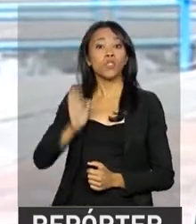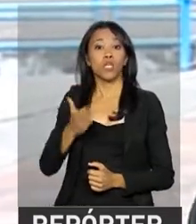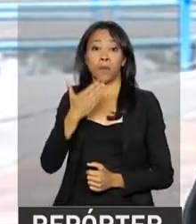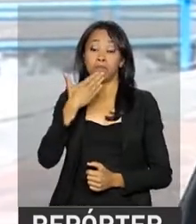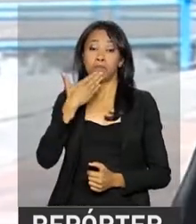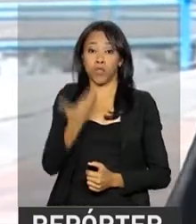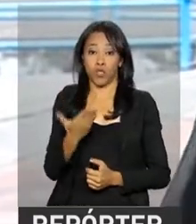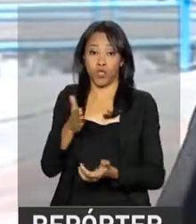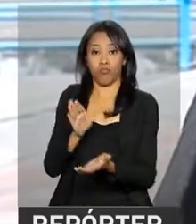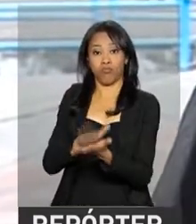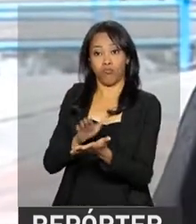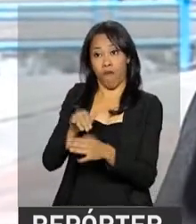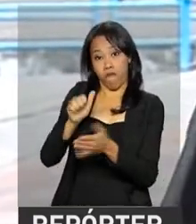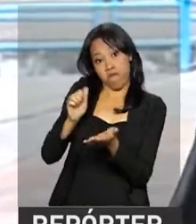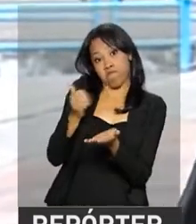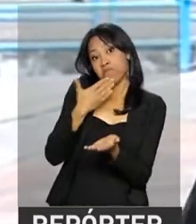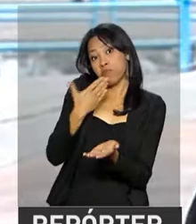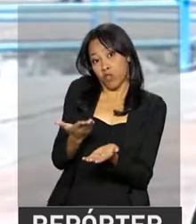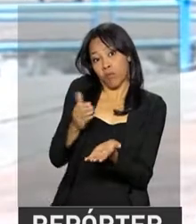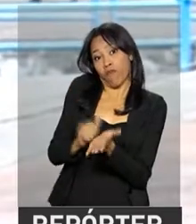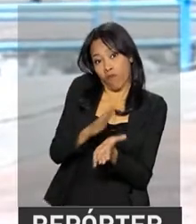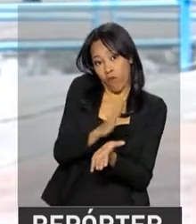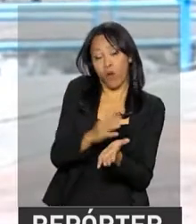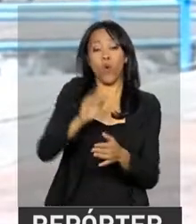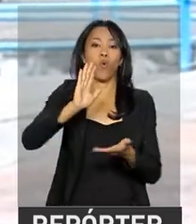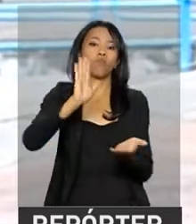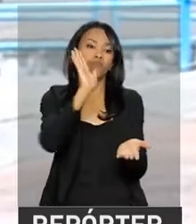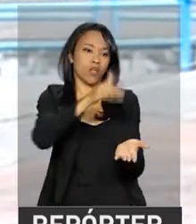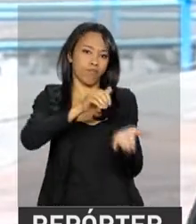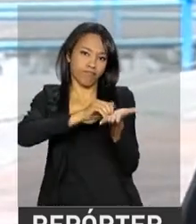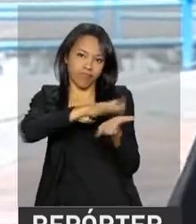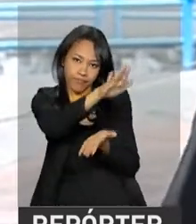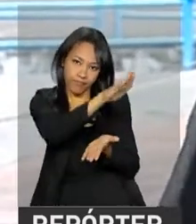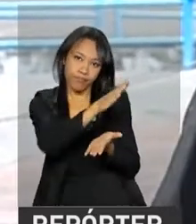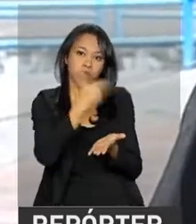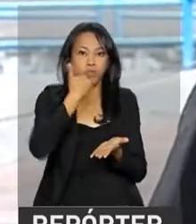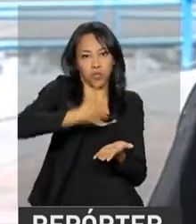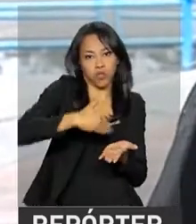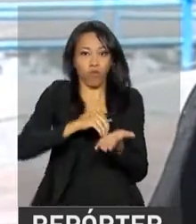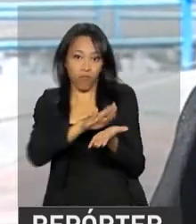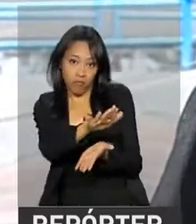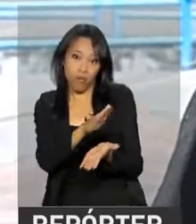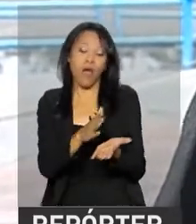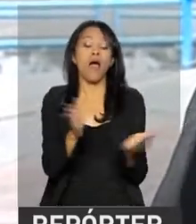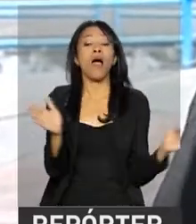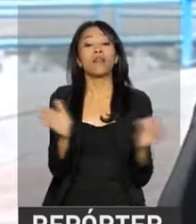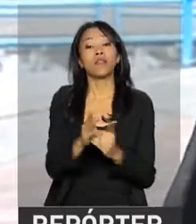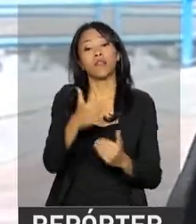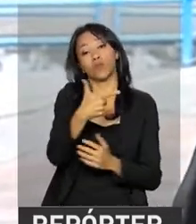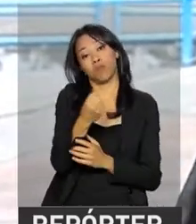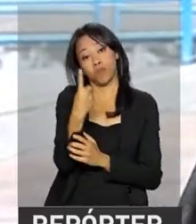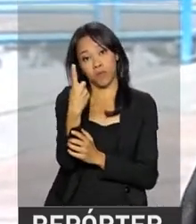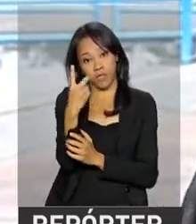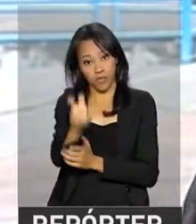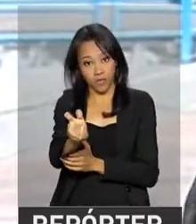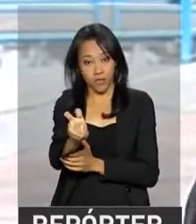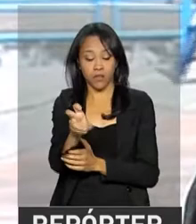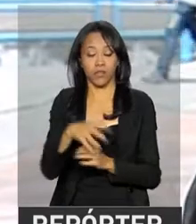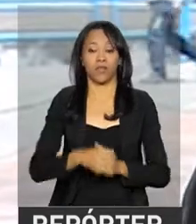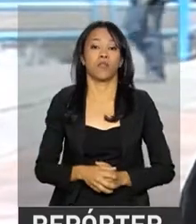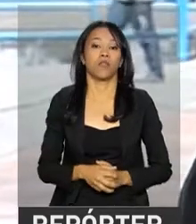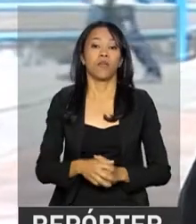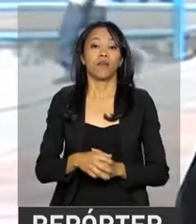ou que foi demitido por justa causa até 31 de dezembro de 2015 a partir de agora